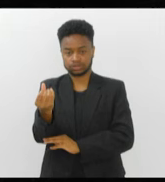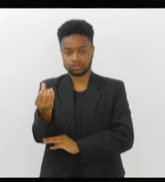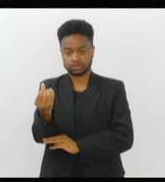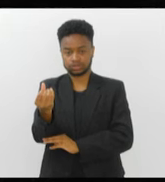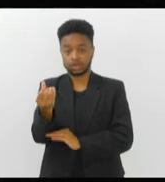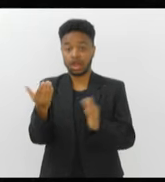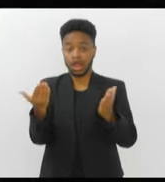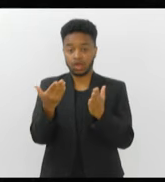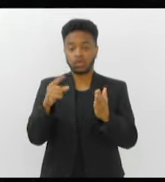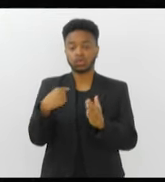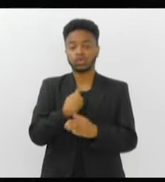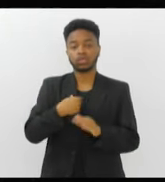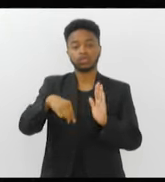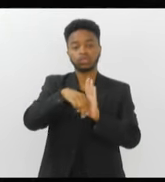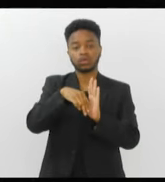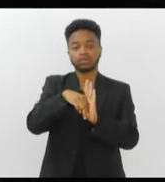para